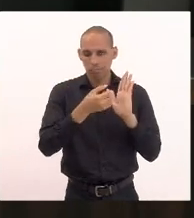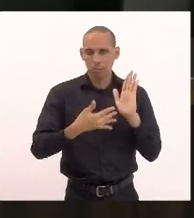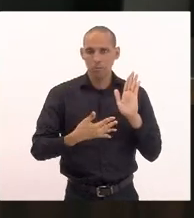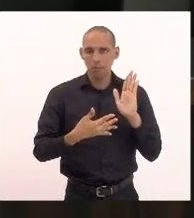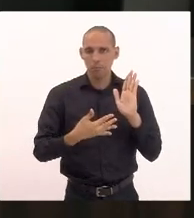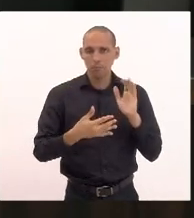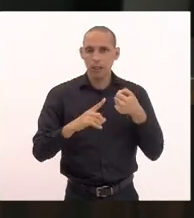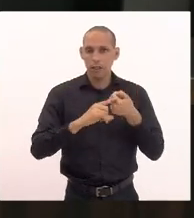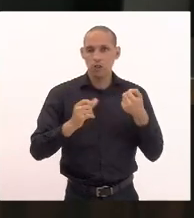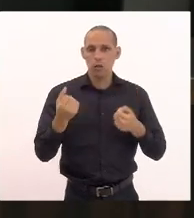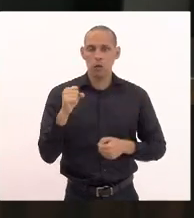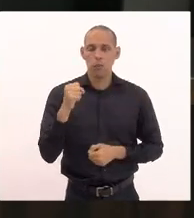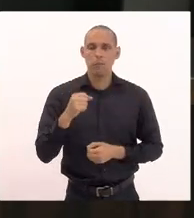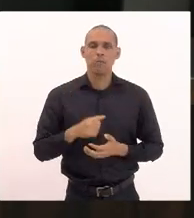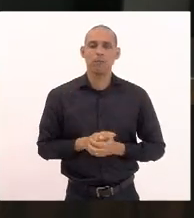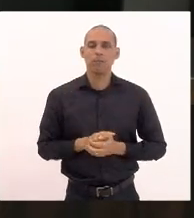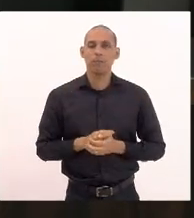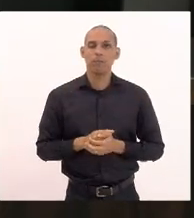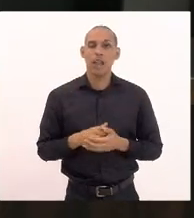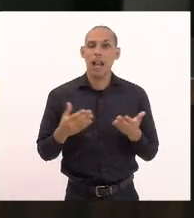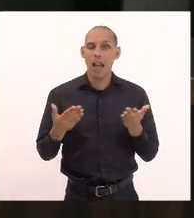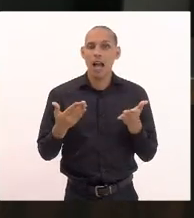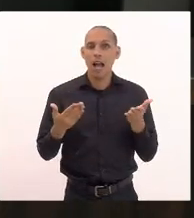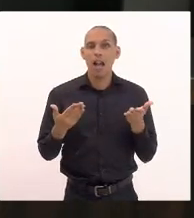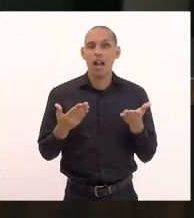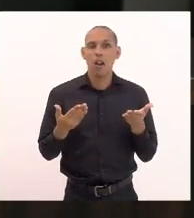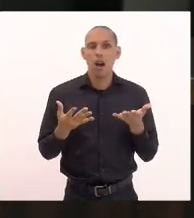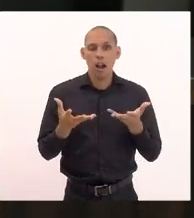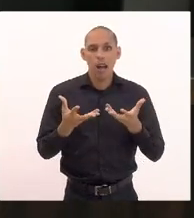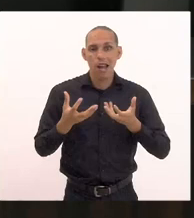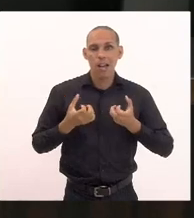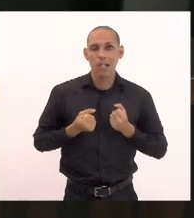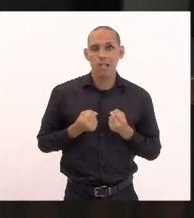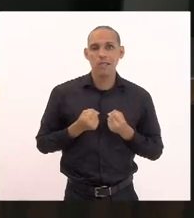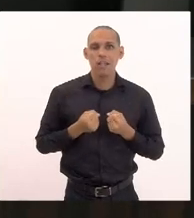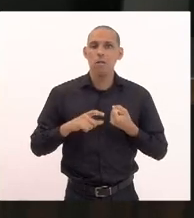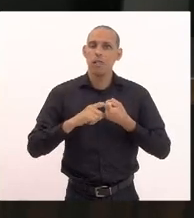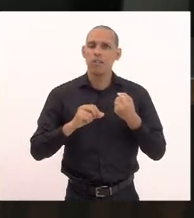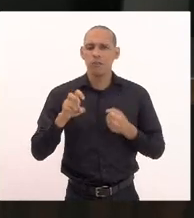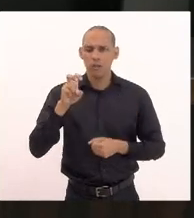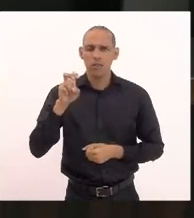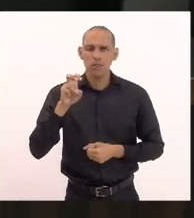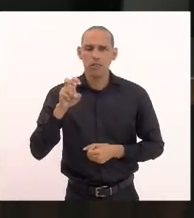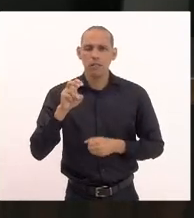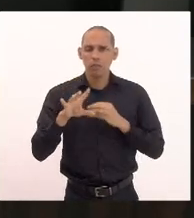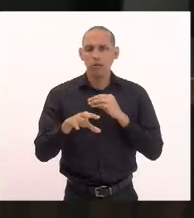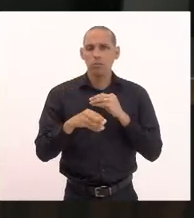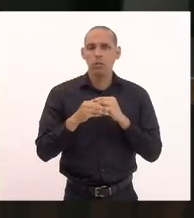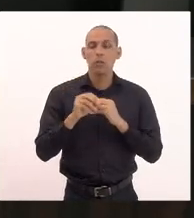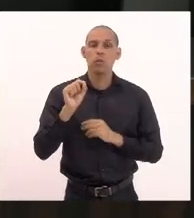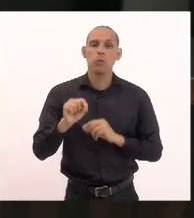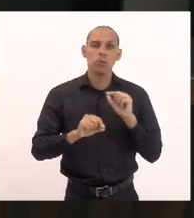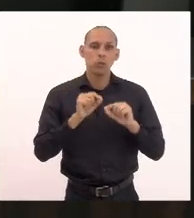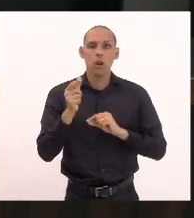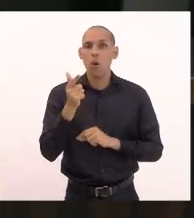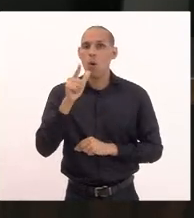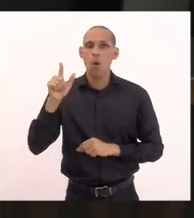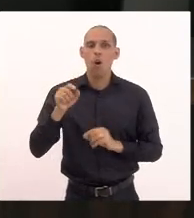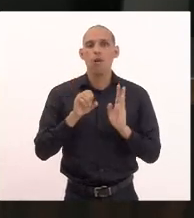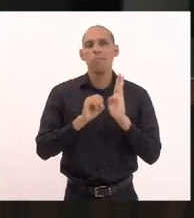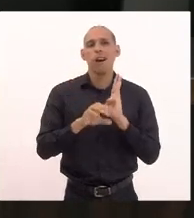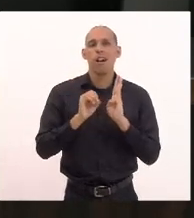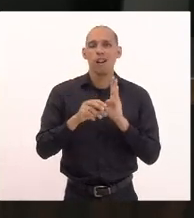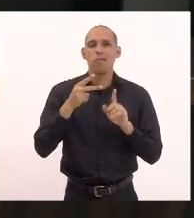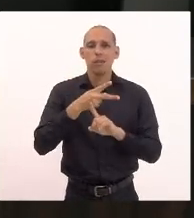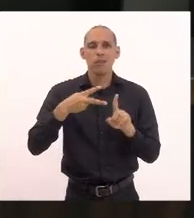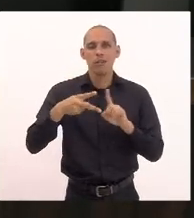8º. Fica vedado o recebimento do benefício previsto no artigo 5º desta lei, na forma cumulativa, com outro benefício